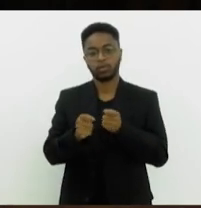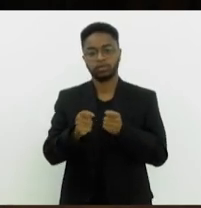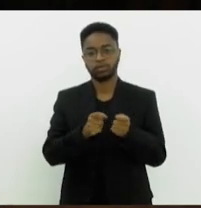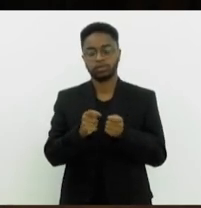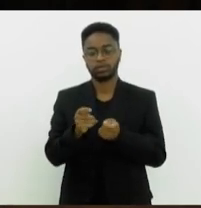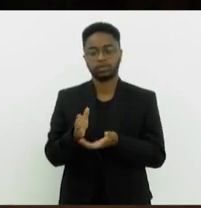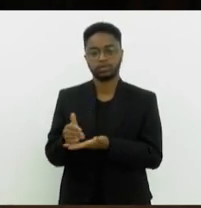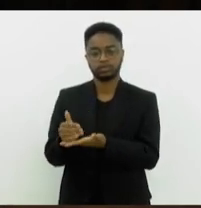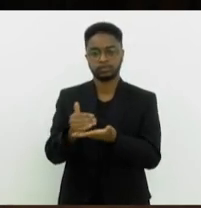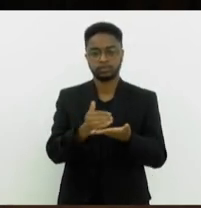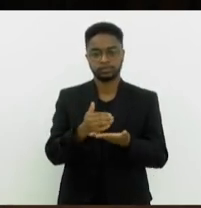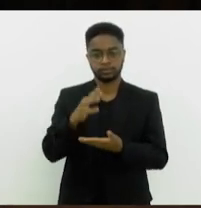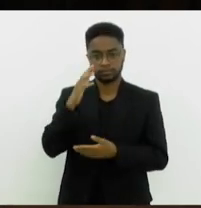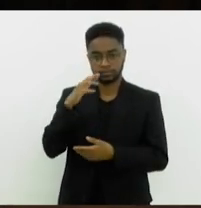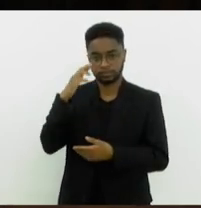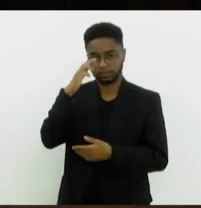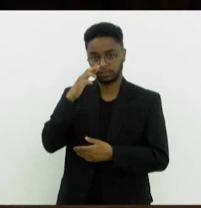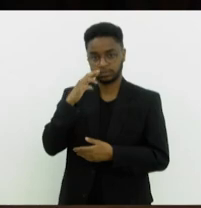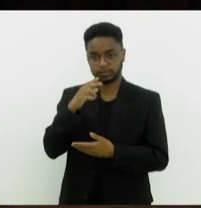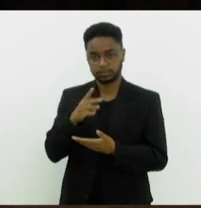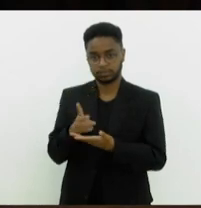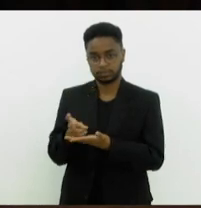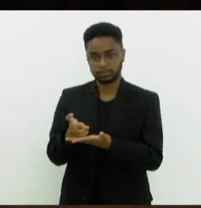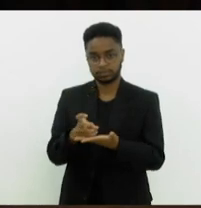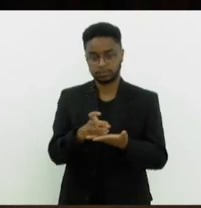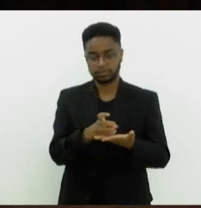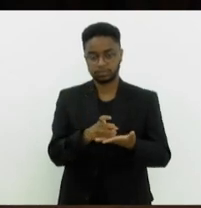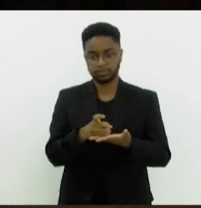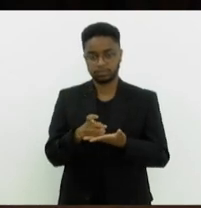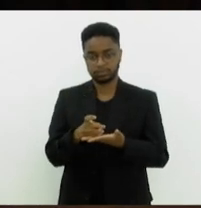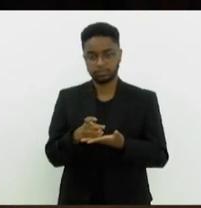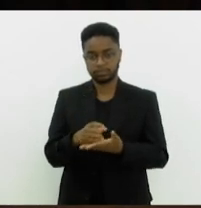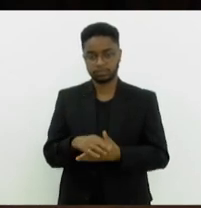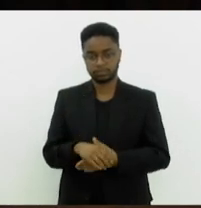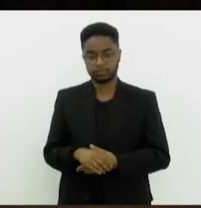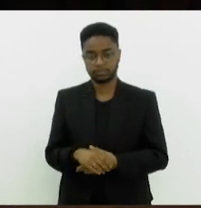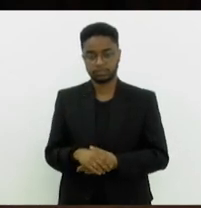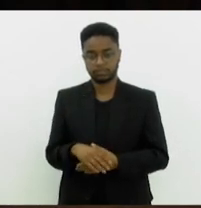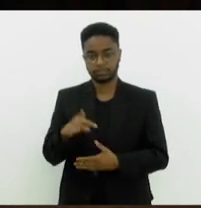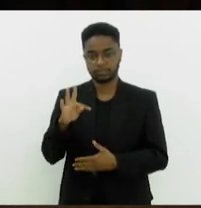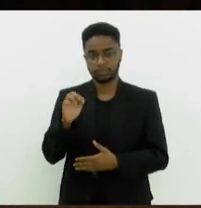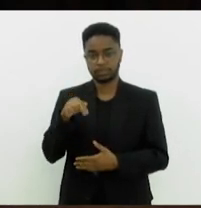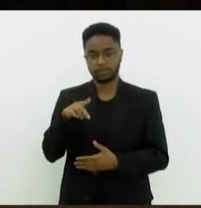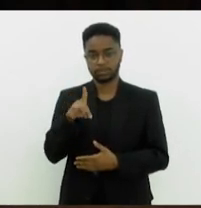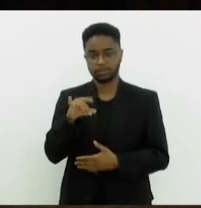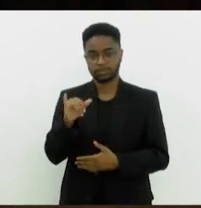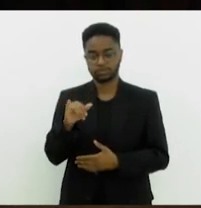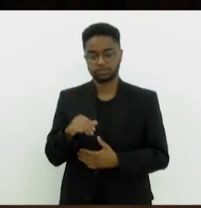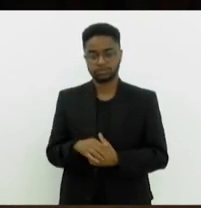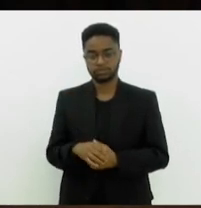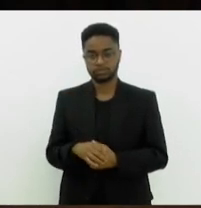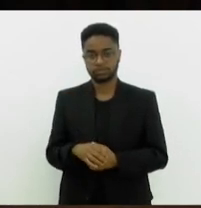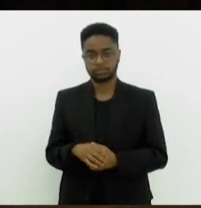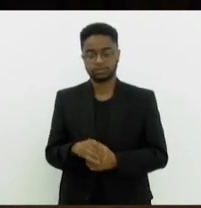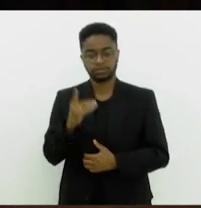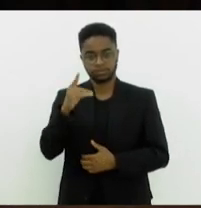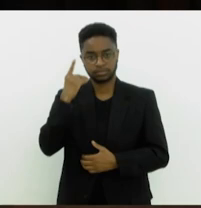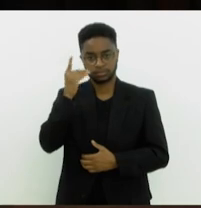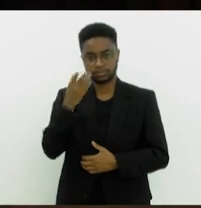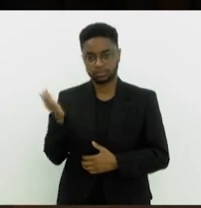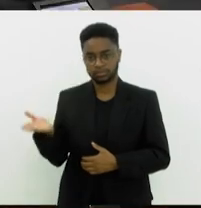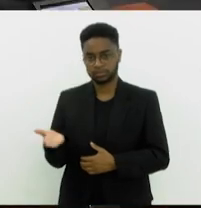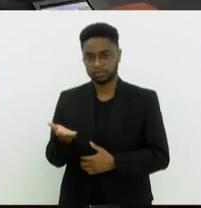de fiscalização do tributos. Tande Vieira, por gentileza. Nosso nobre deputado Tande